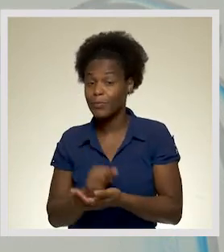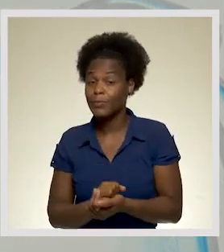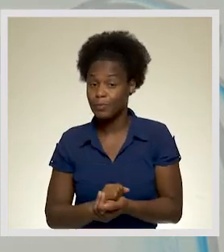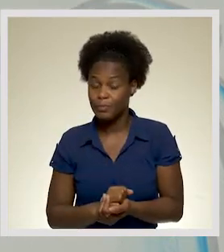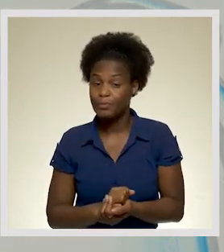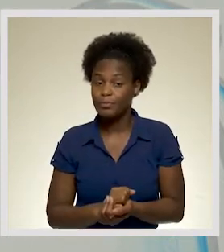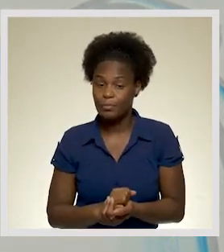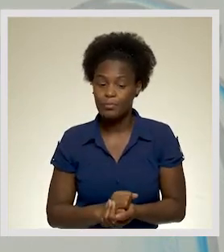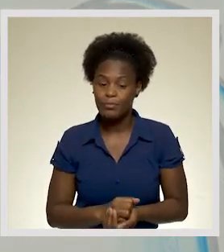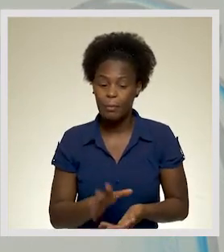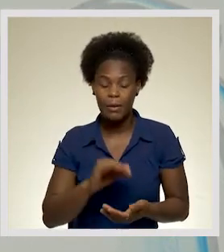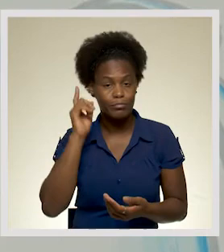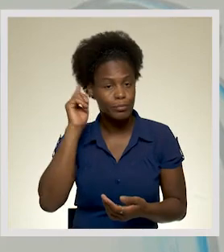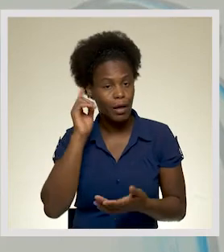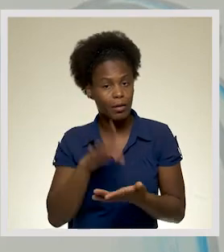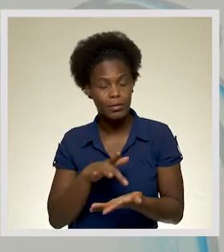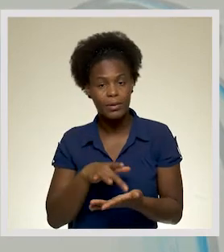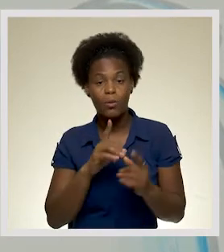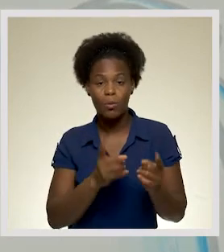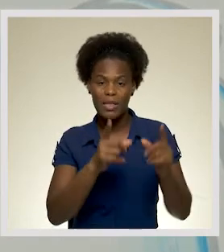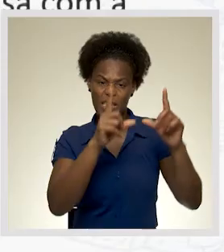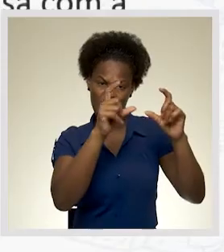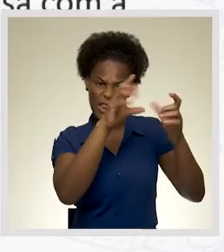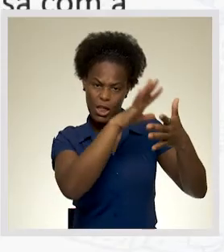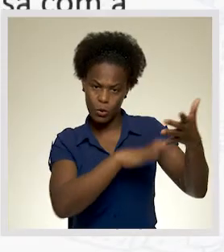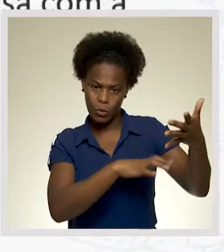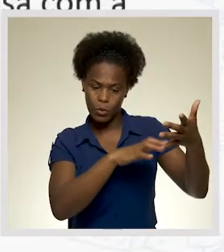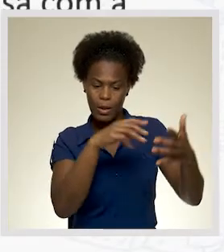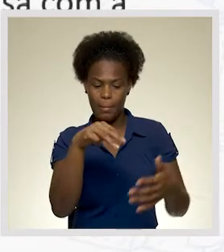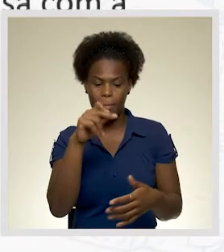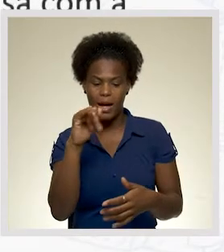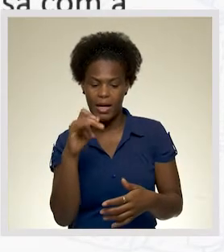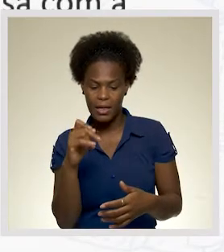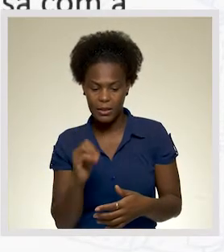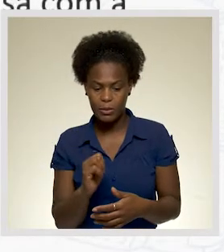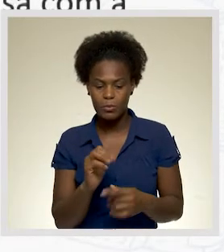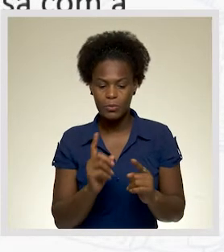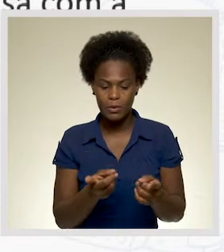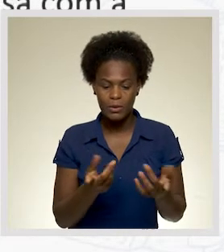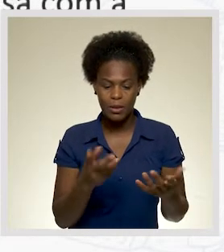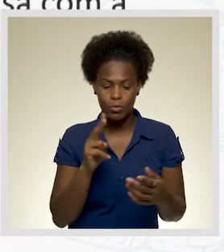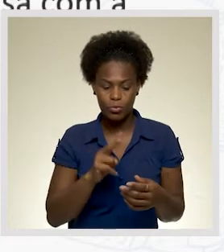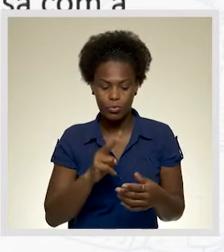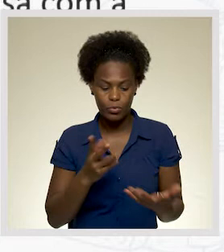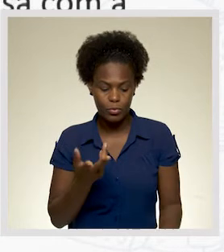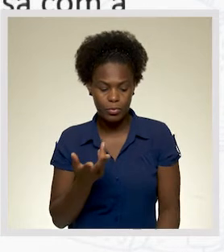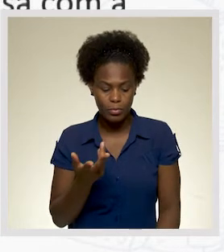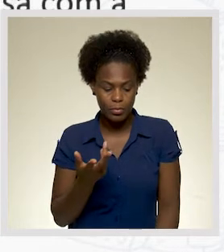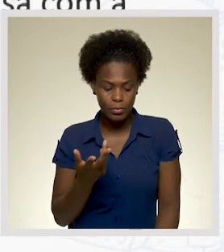Comecemos por ler o excerto dos Maias, o excerto do segundo capítulo desse